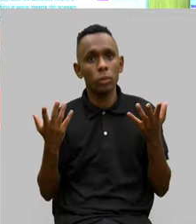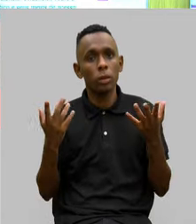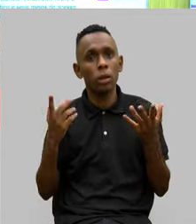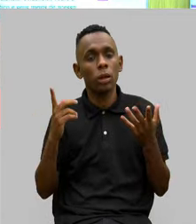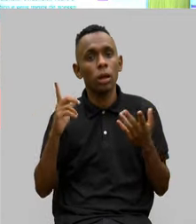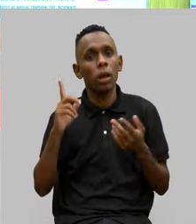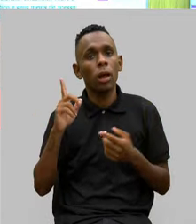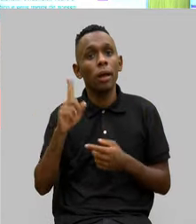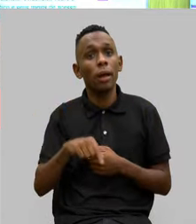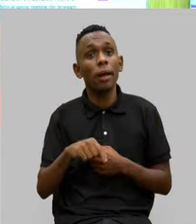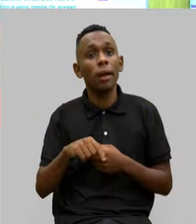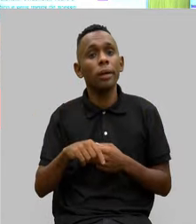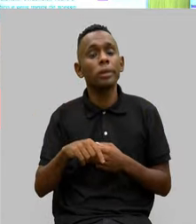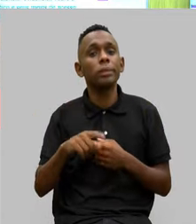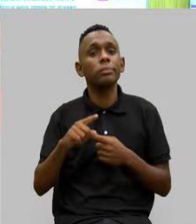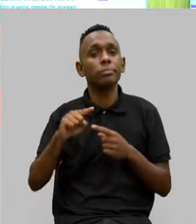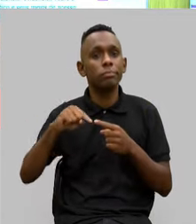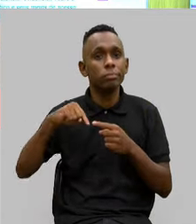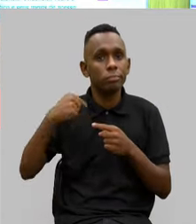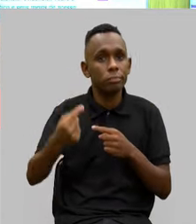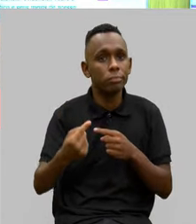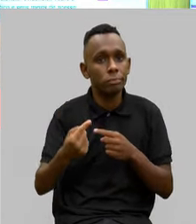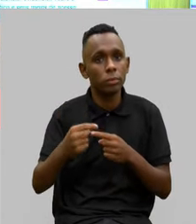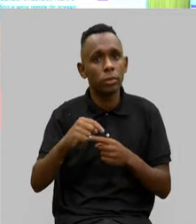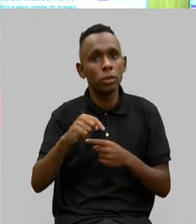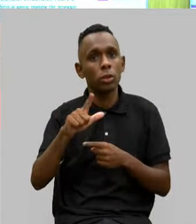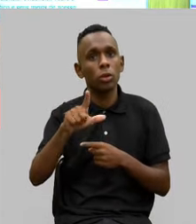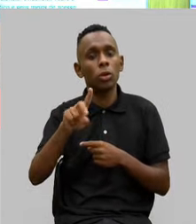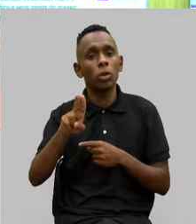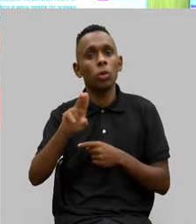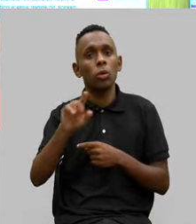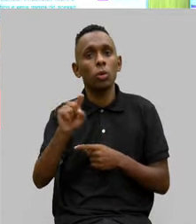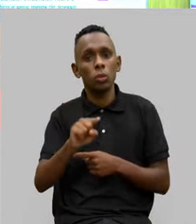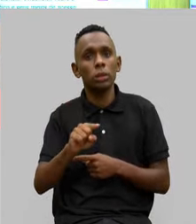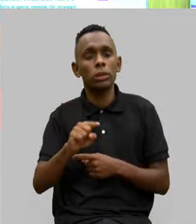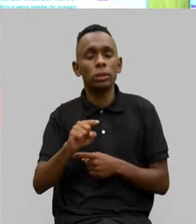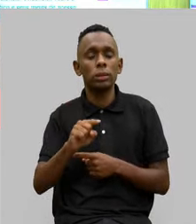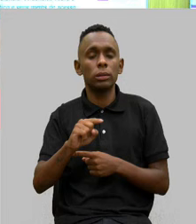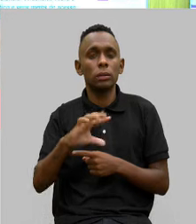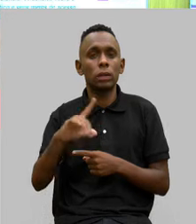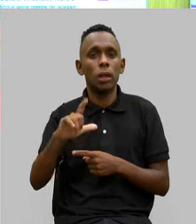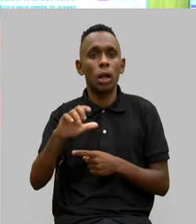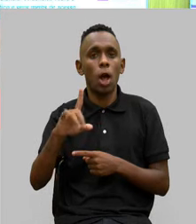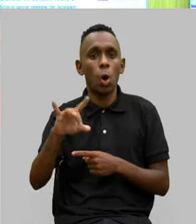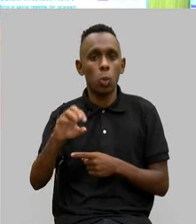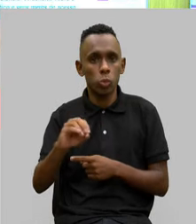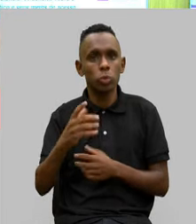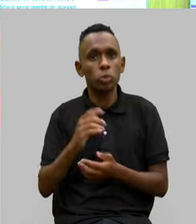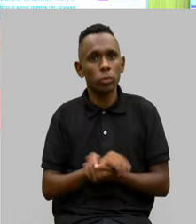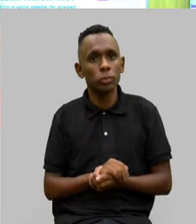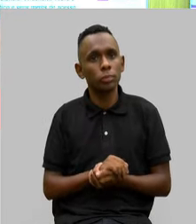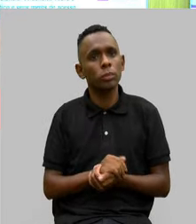conosco é depois que é o luí Cláudio que está aqui virtual conosco Antônio Carlos então agradecer pela sua